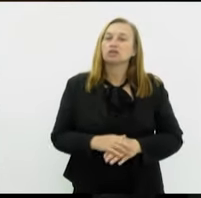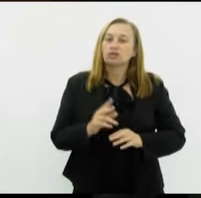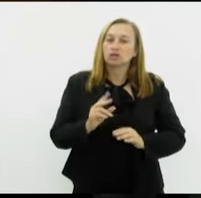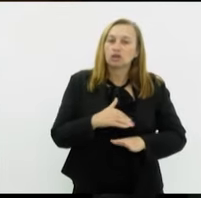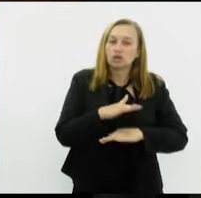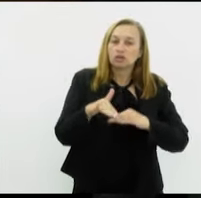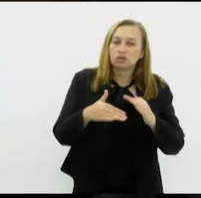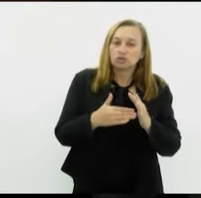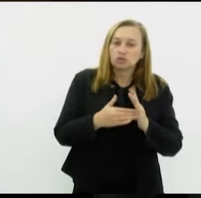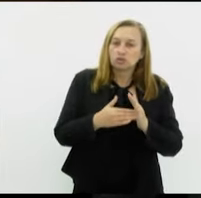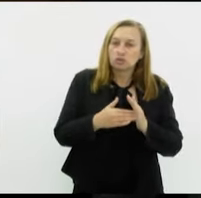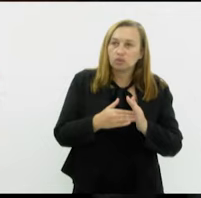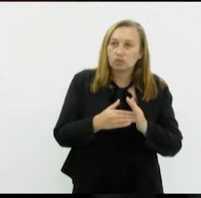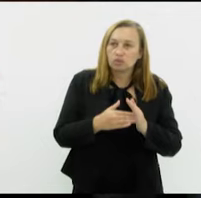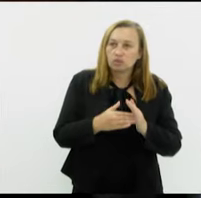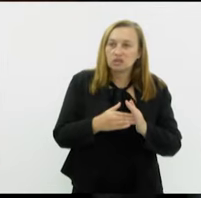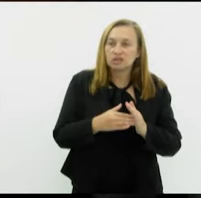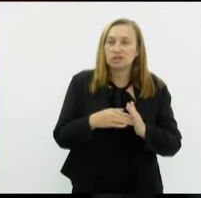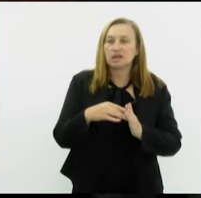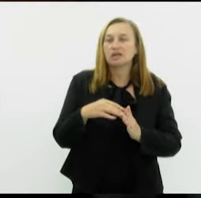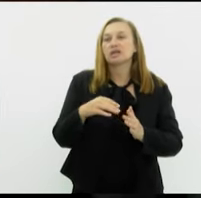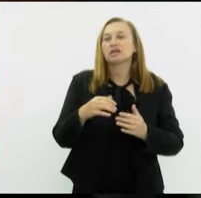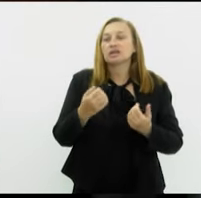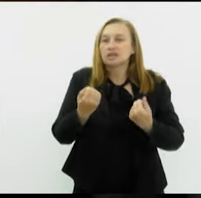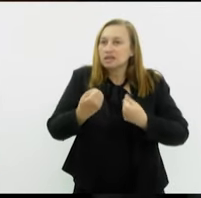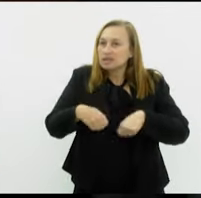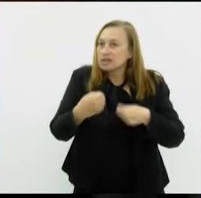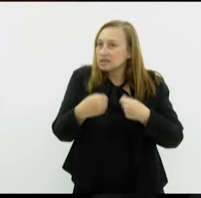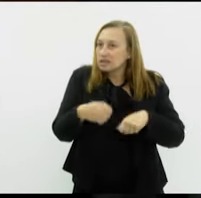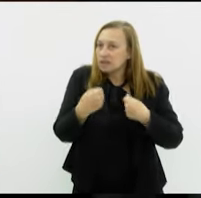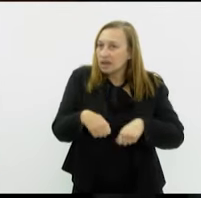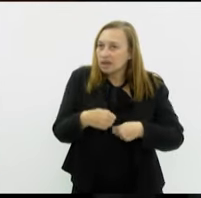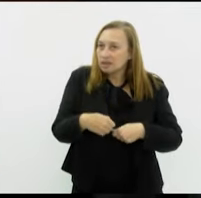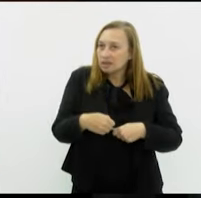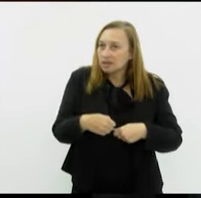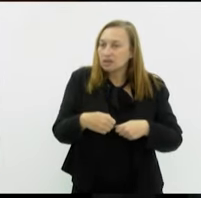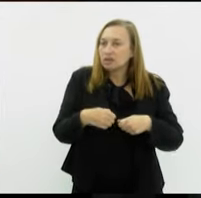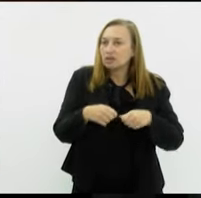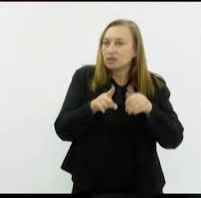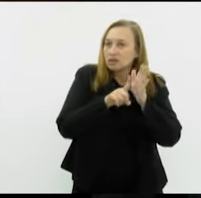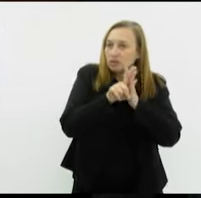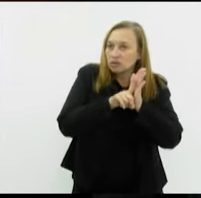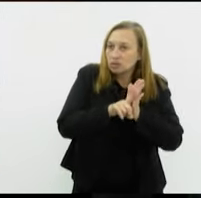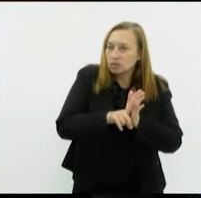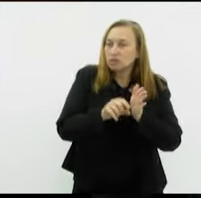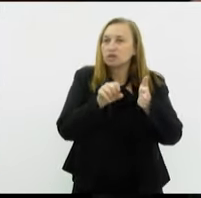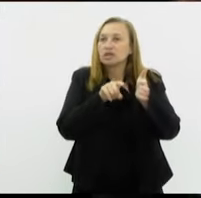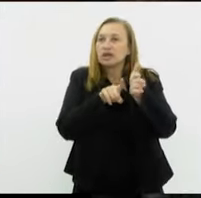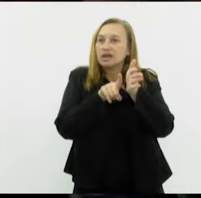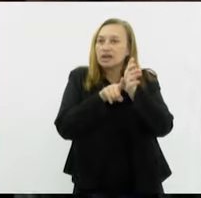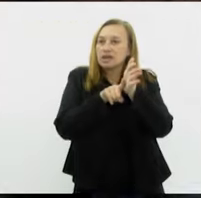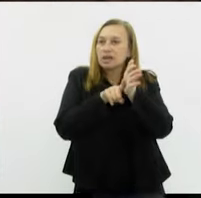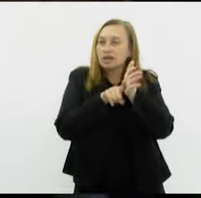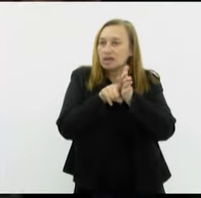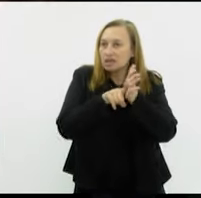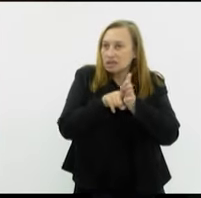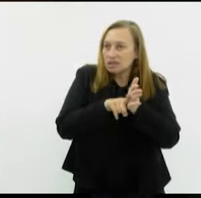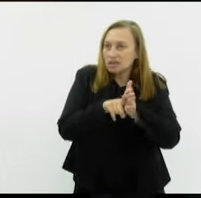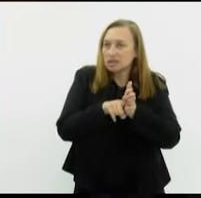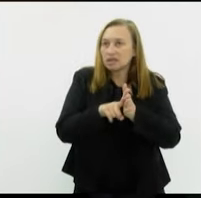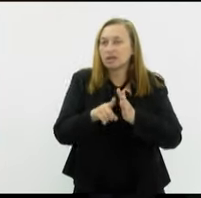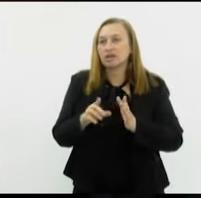continuando, em todas as etapas e necessidades, especialmente para consulta, exame, transferência,